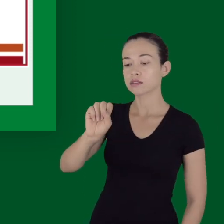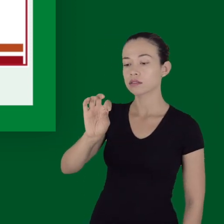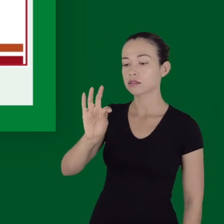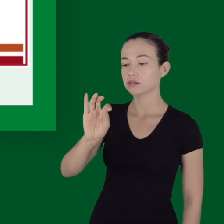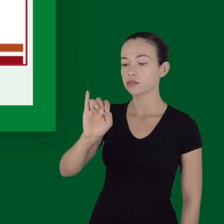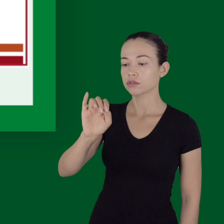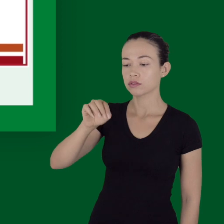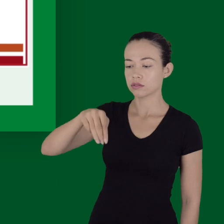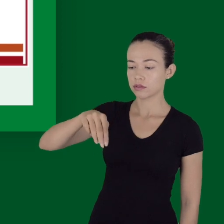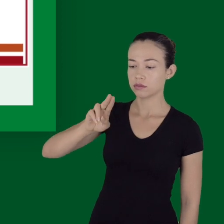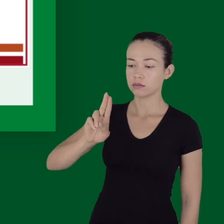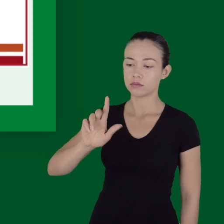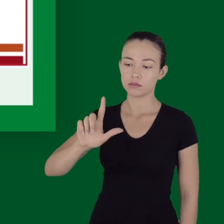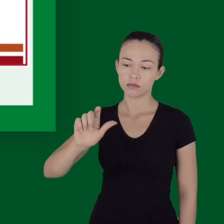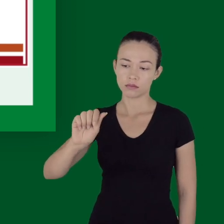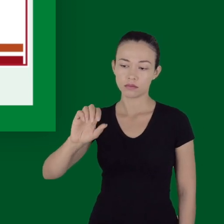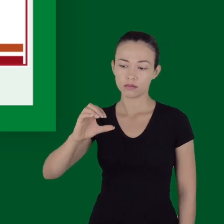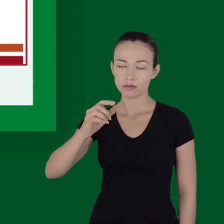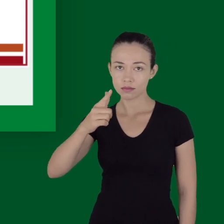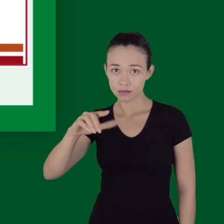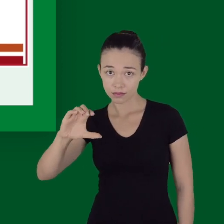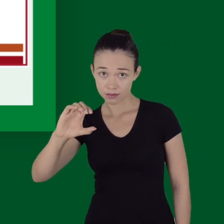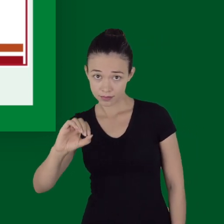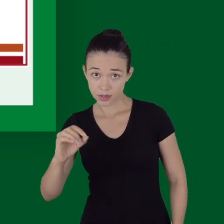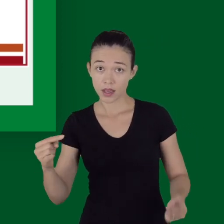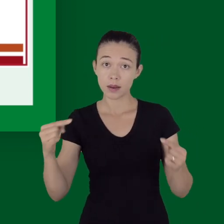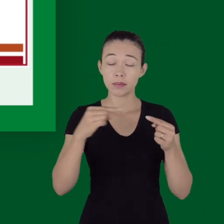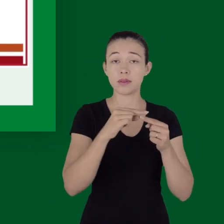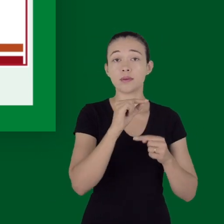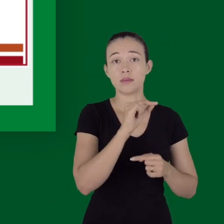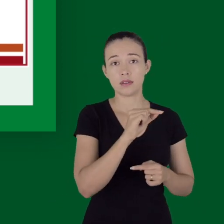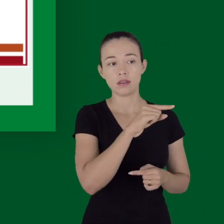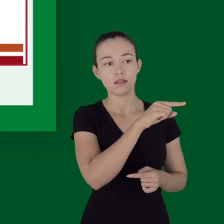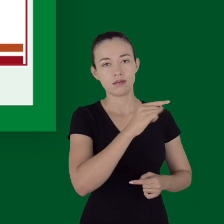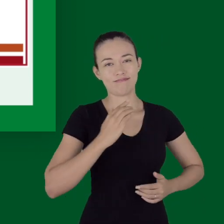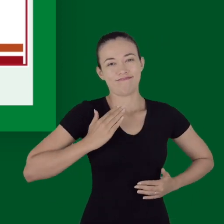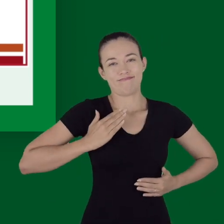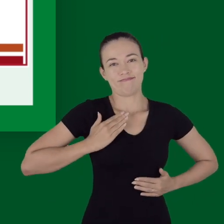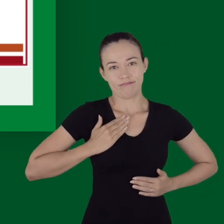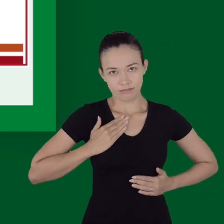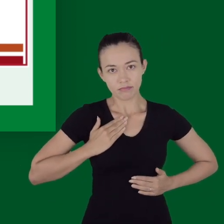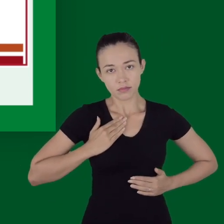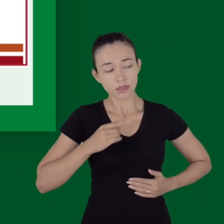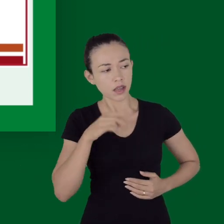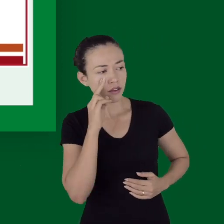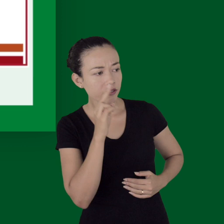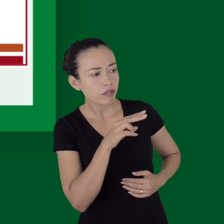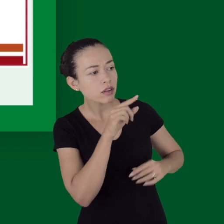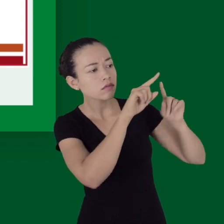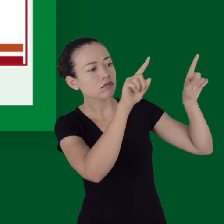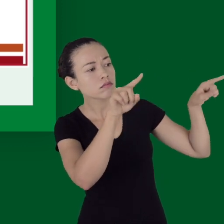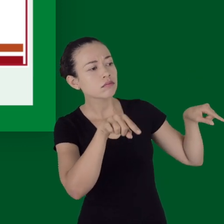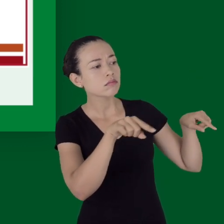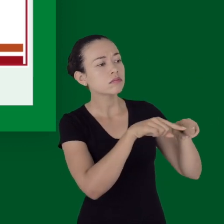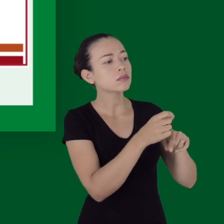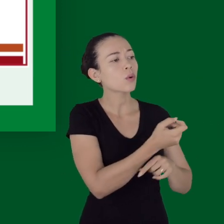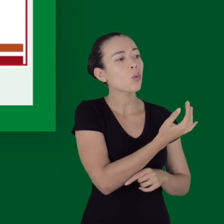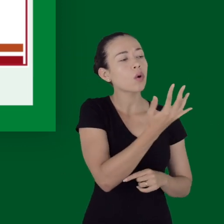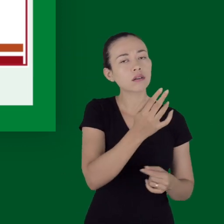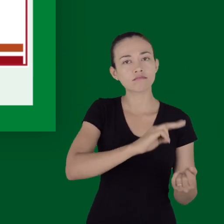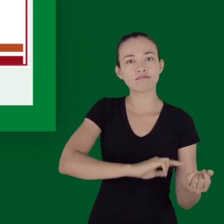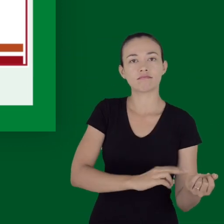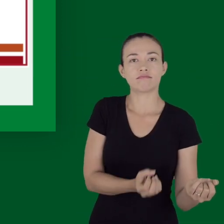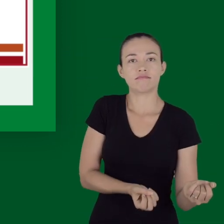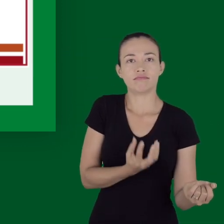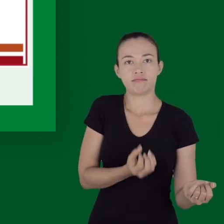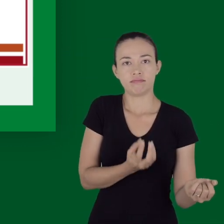Considerando que ele já está na função de estimulação, a gente consegue ver ele monitorizado, vai ter o ritmo do paciente no monitor e a gente